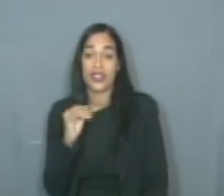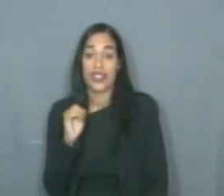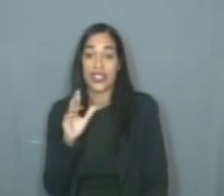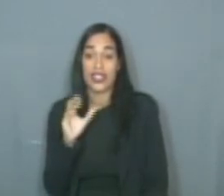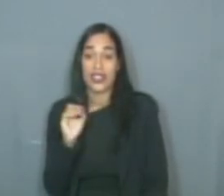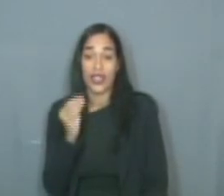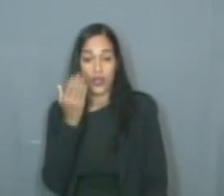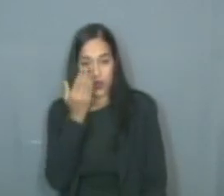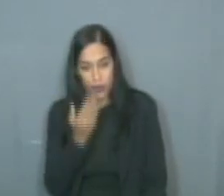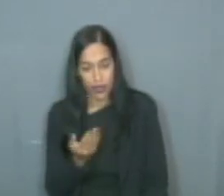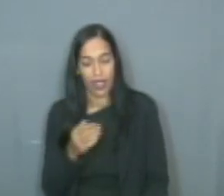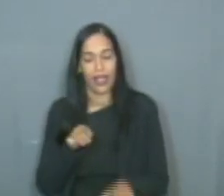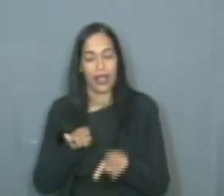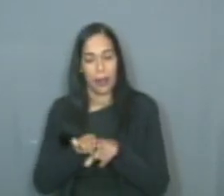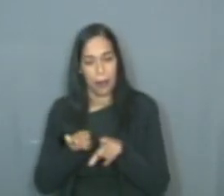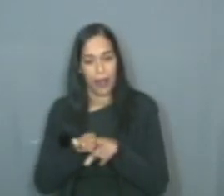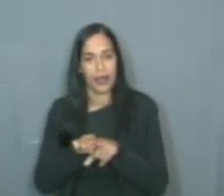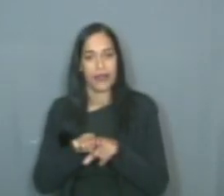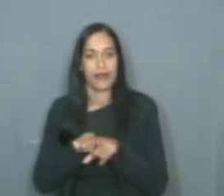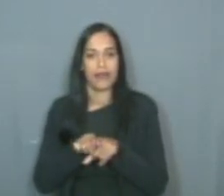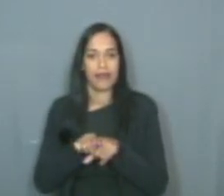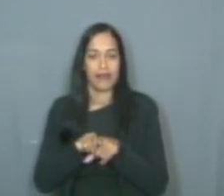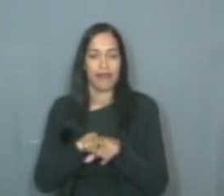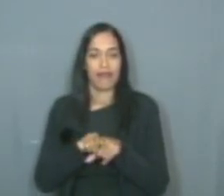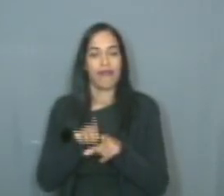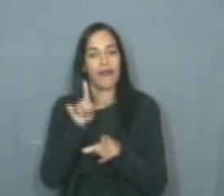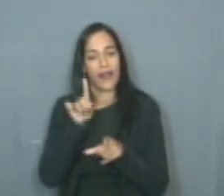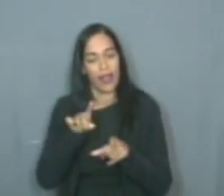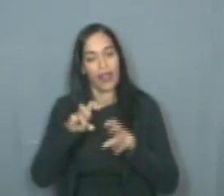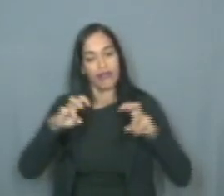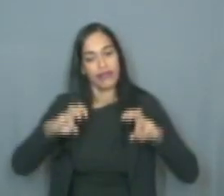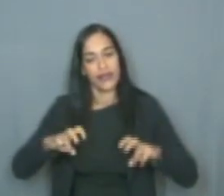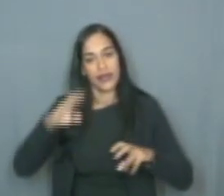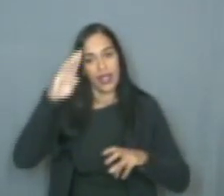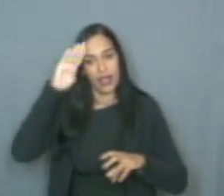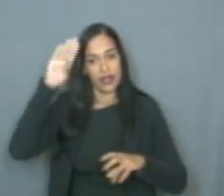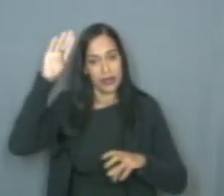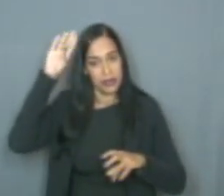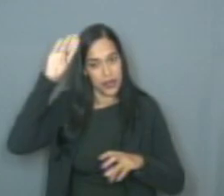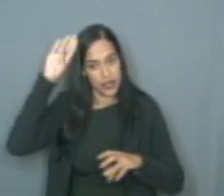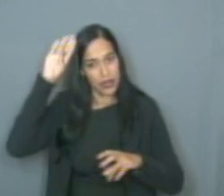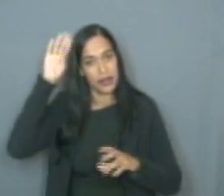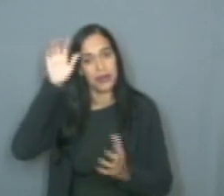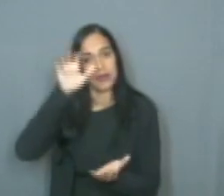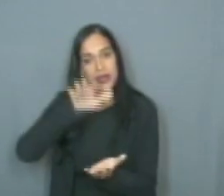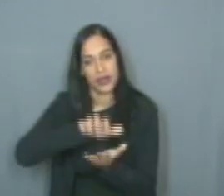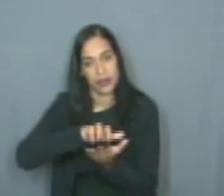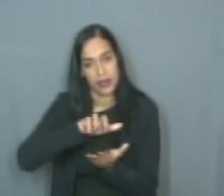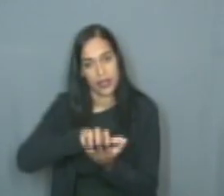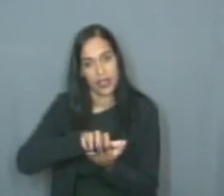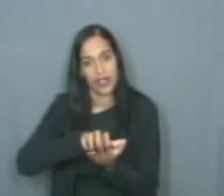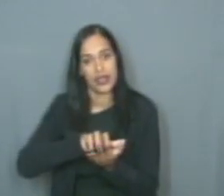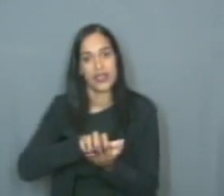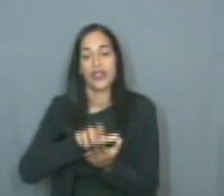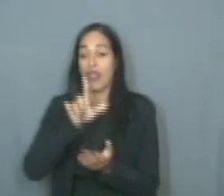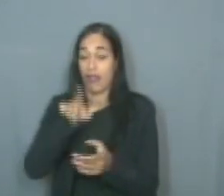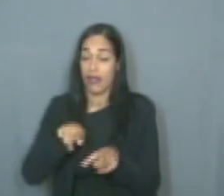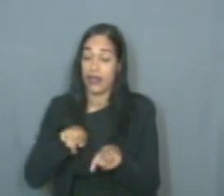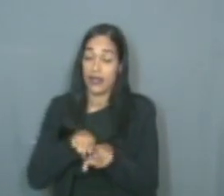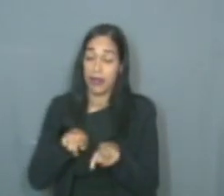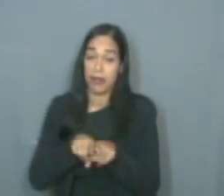é acadêmico da Academia Pernambucana de Letras, e que, além de ser meu conterrâneo de